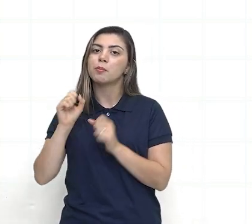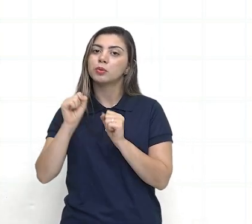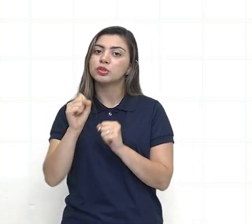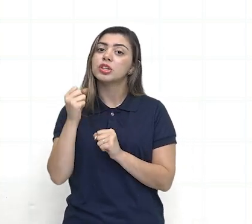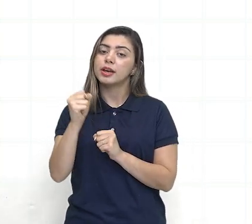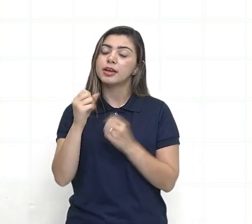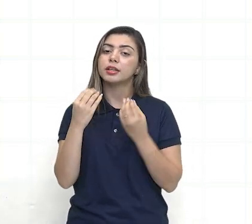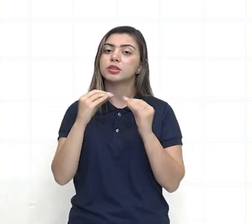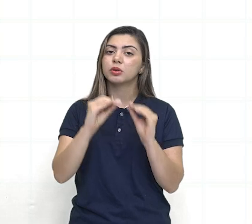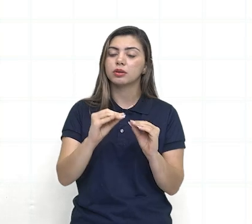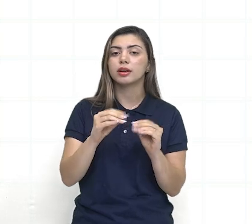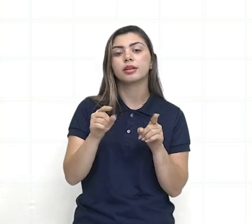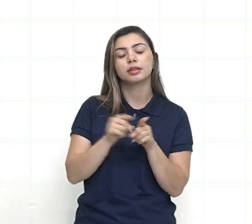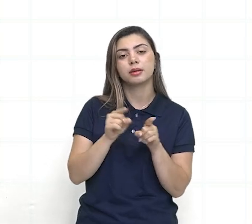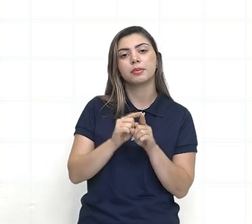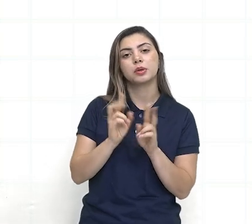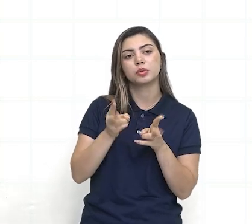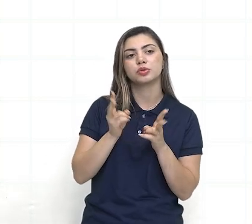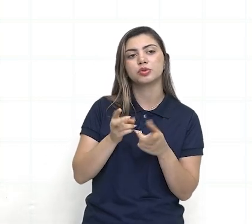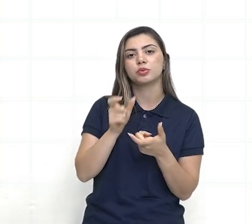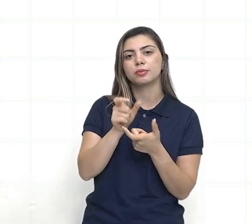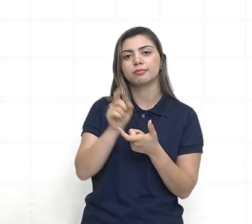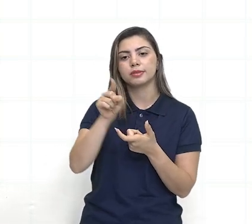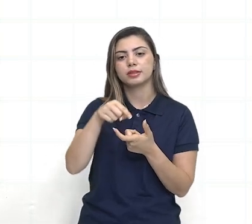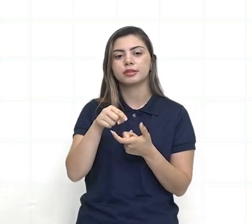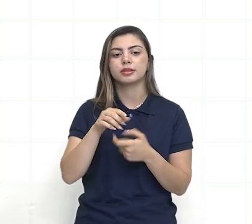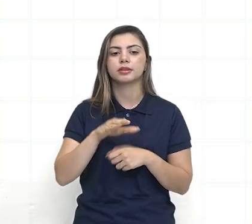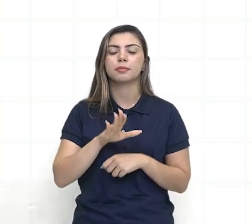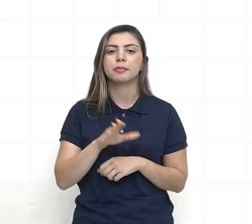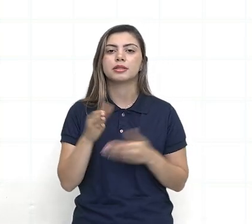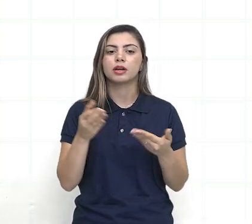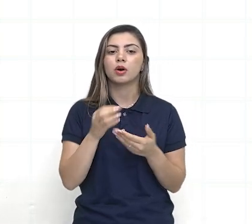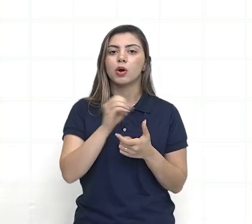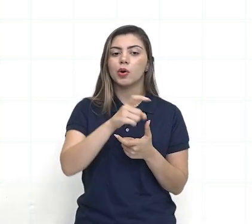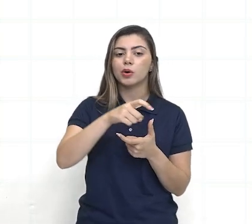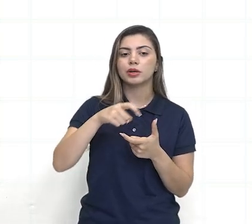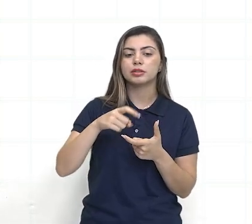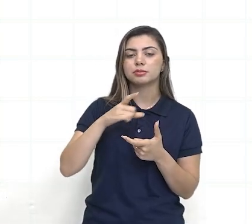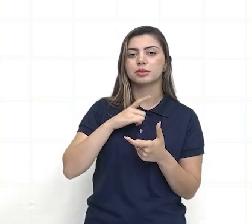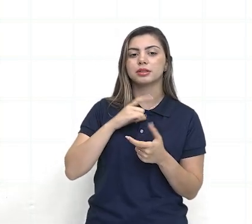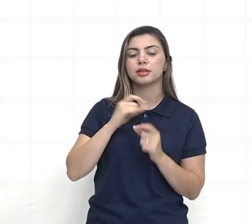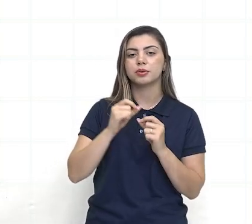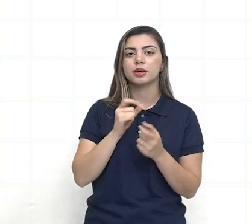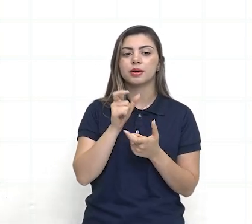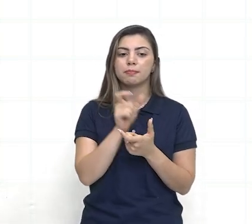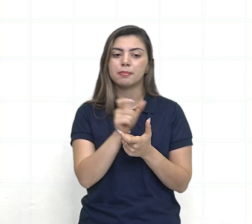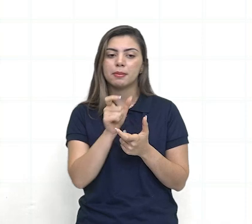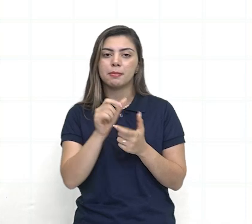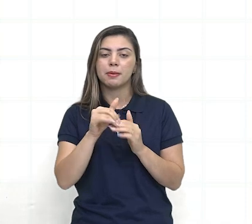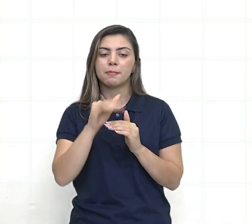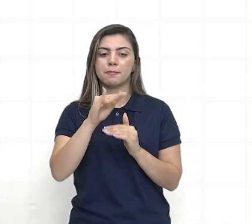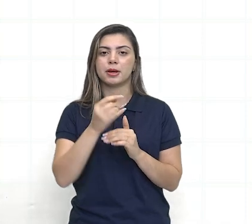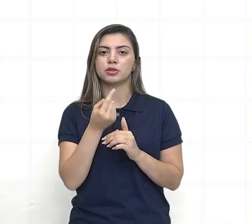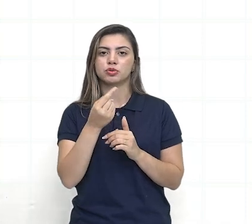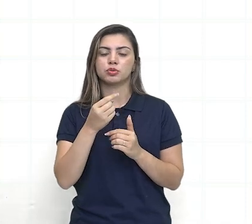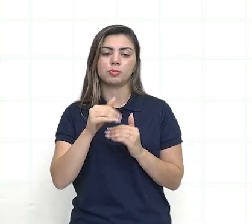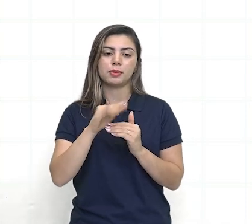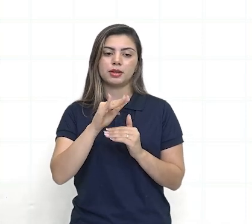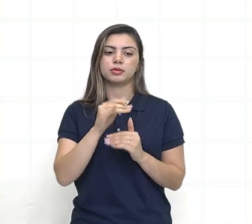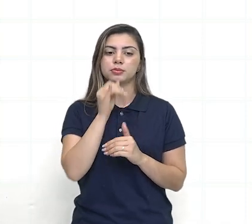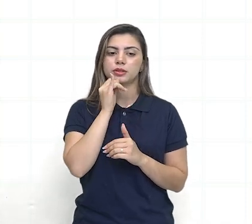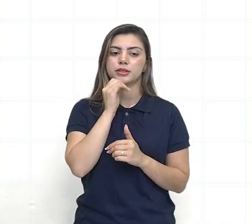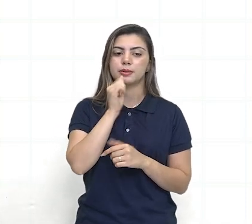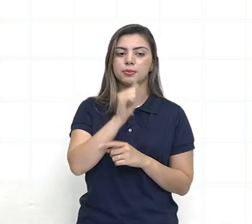plural, também seria acentuada. Agora, as oxítonas terminadas em mais de uma sílaba, olha,